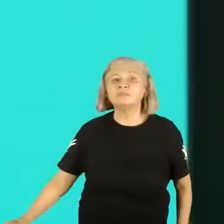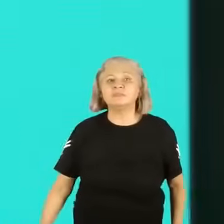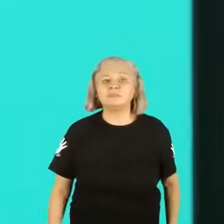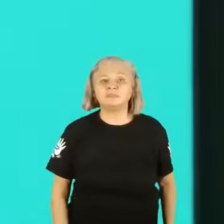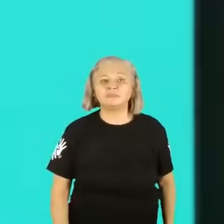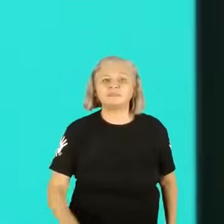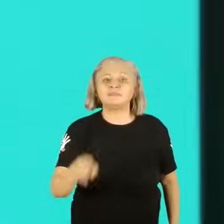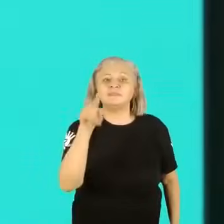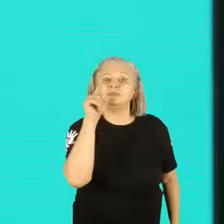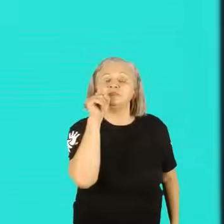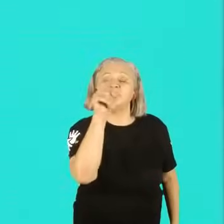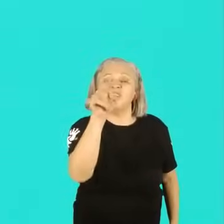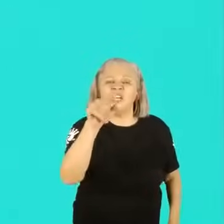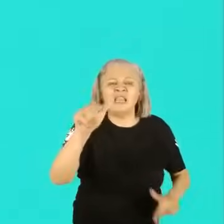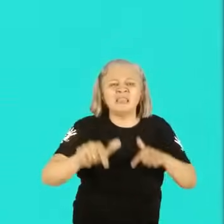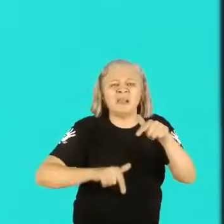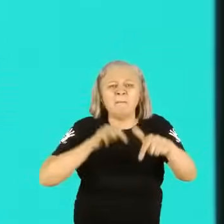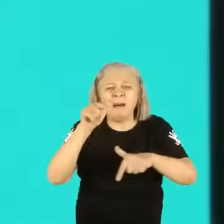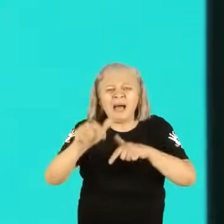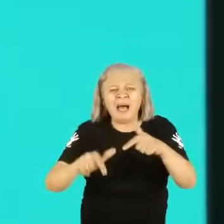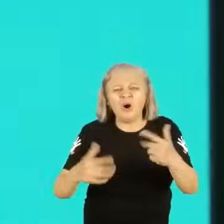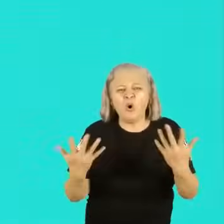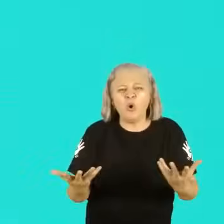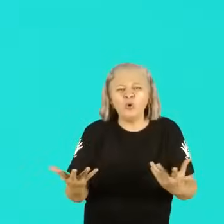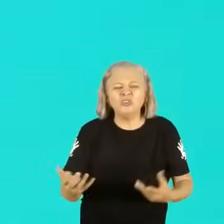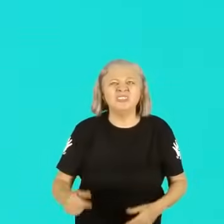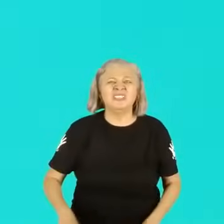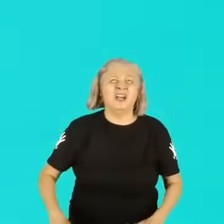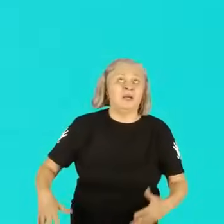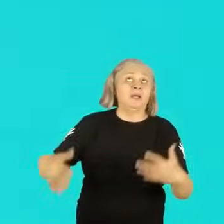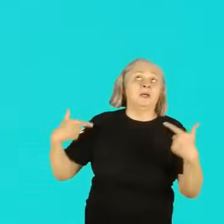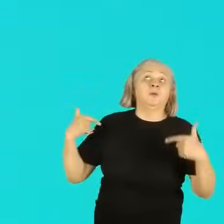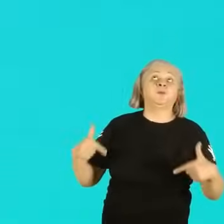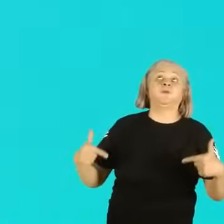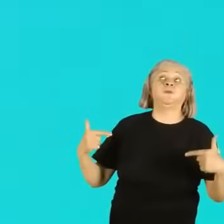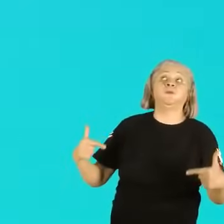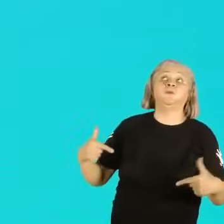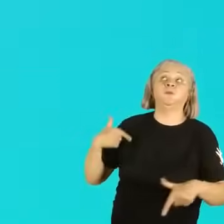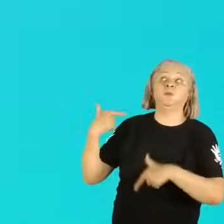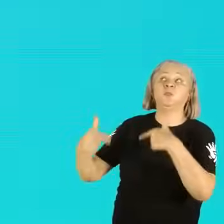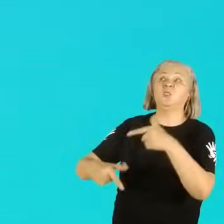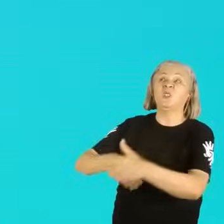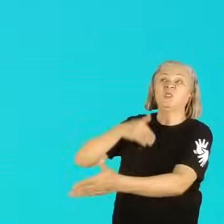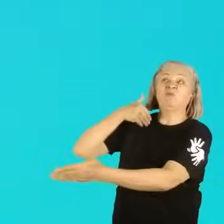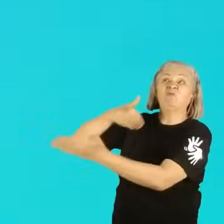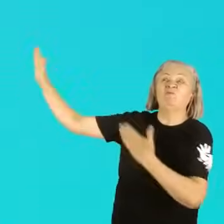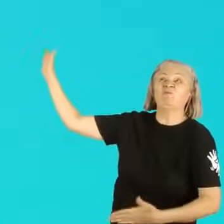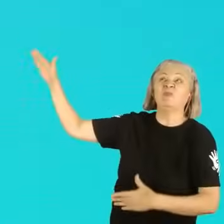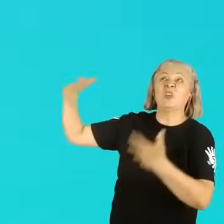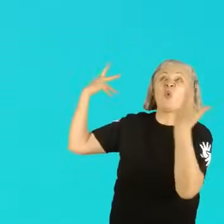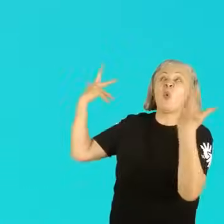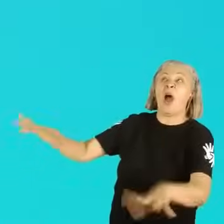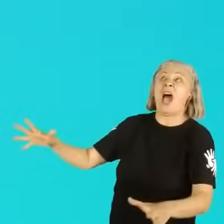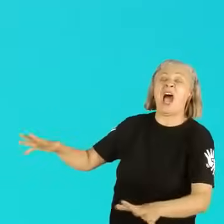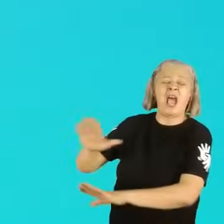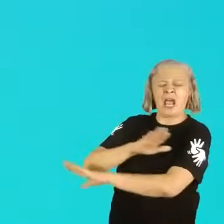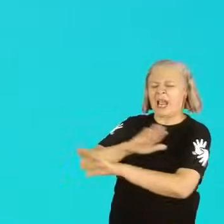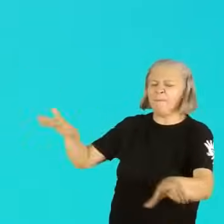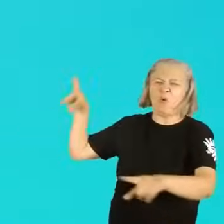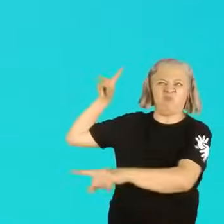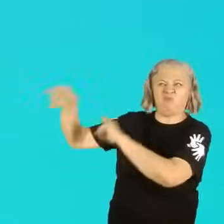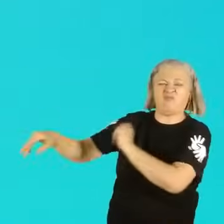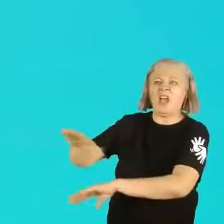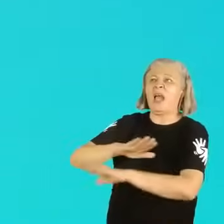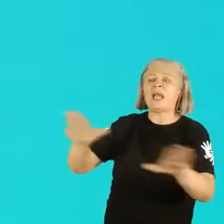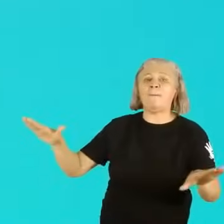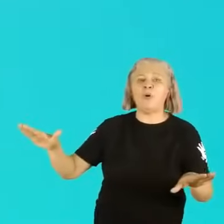Você saiu do trabalho hoje dizendo: vou pedir a conta, não aguento mais. Não aguento mais aquele